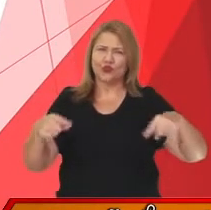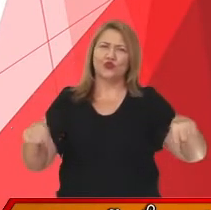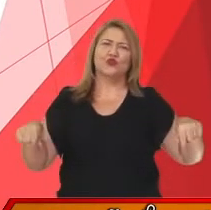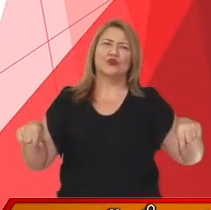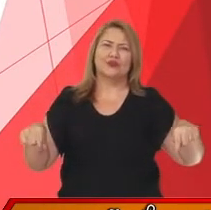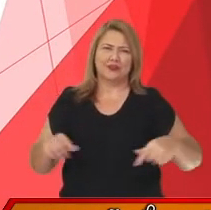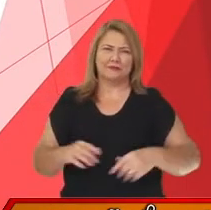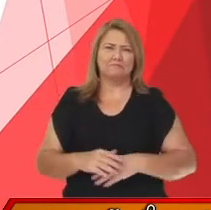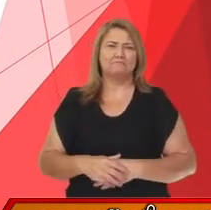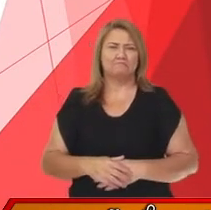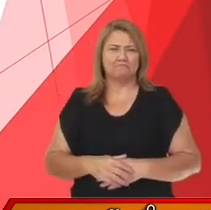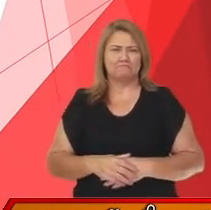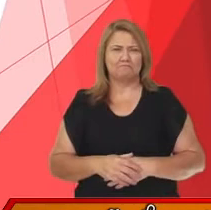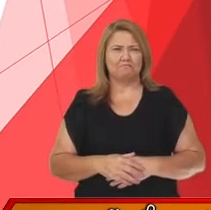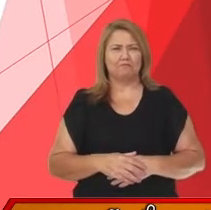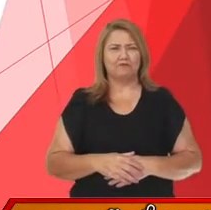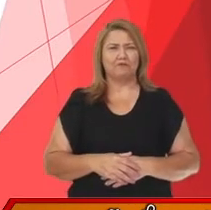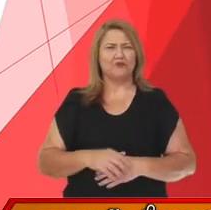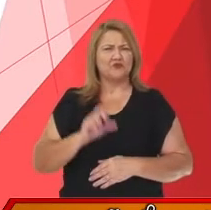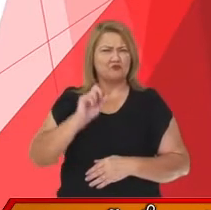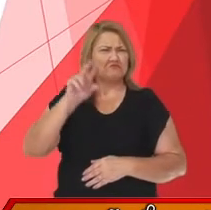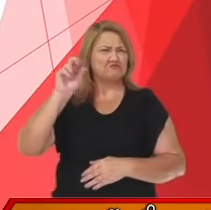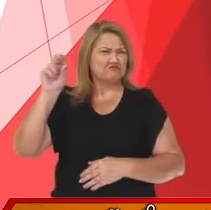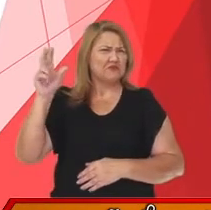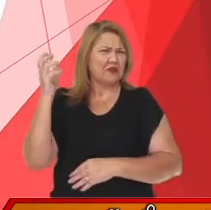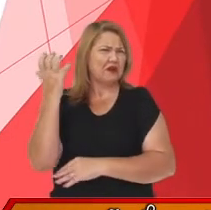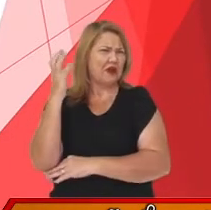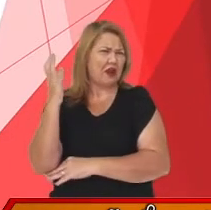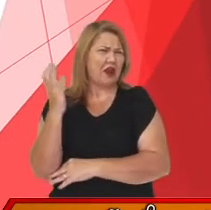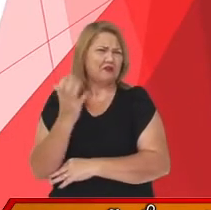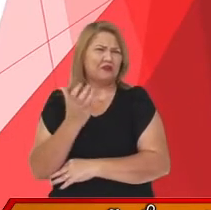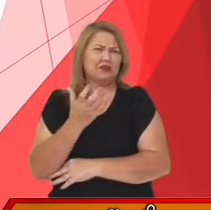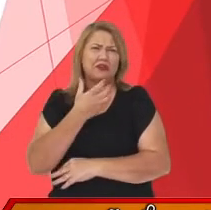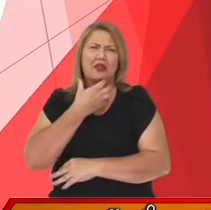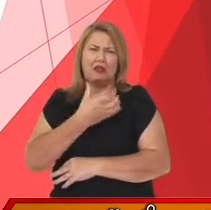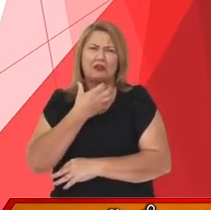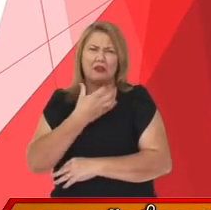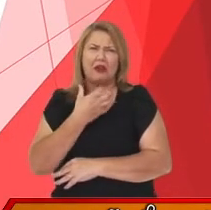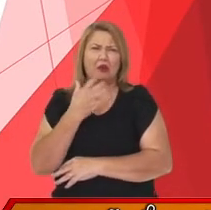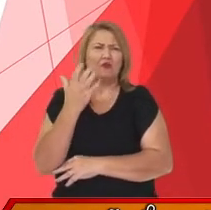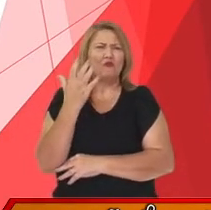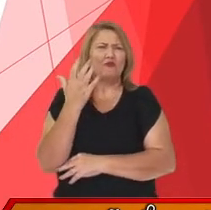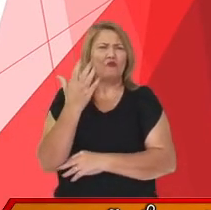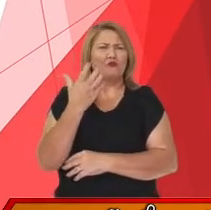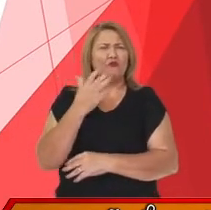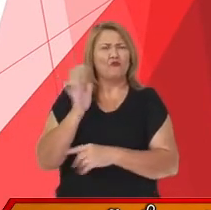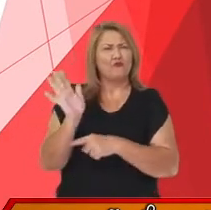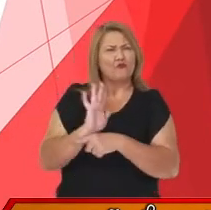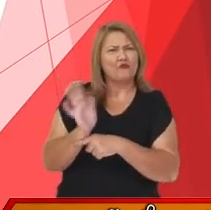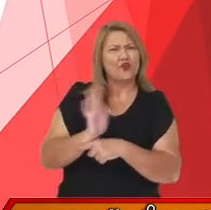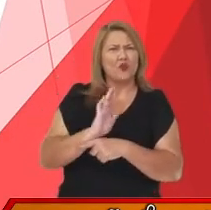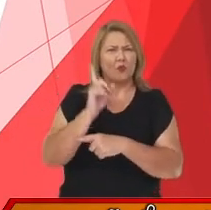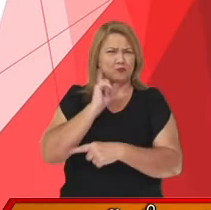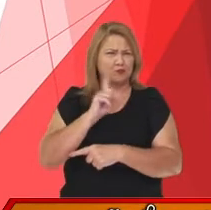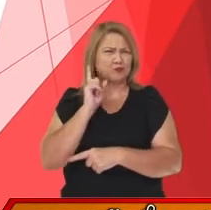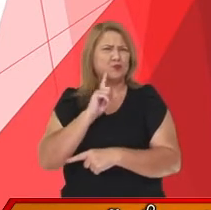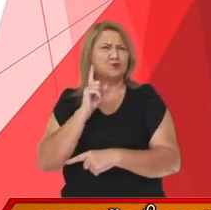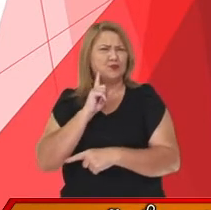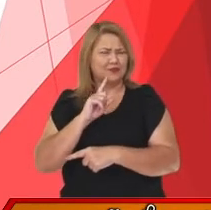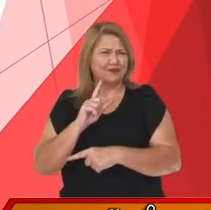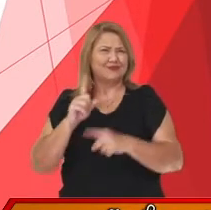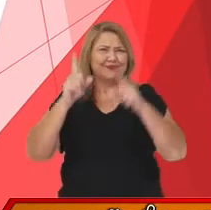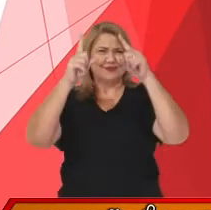de Cone por isso recebe esse Norte deve ter visto uma árvore de natal aqueles filmes lá dos Estados Unidos que